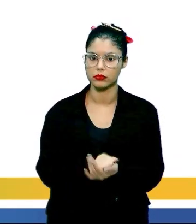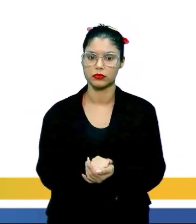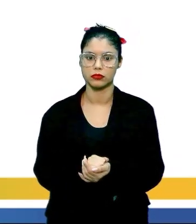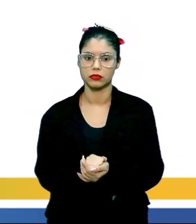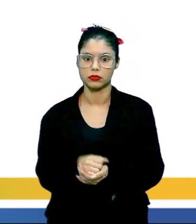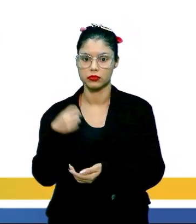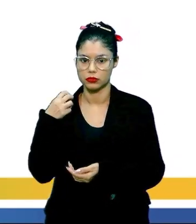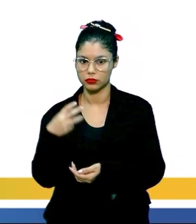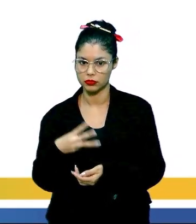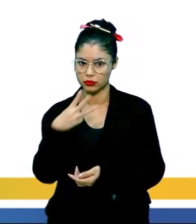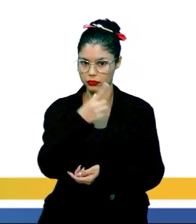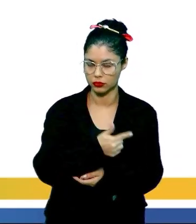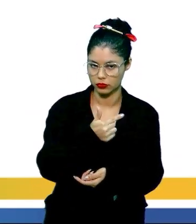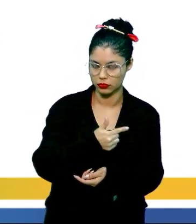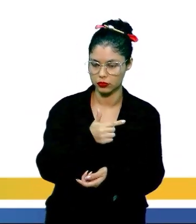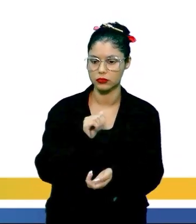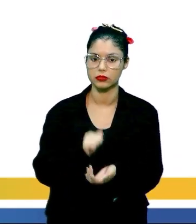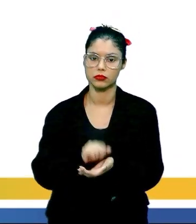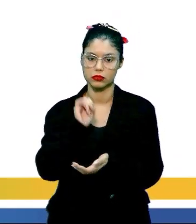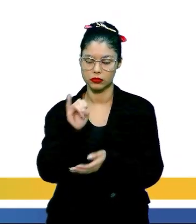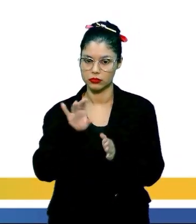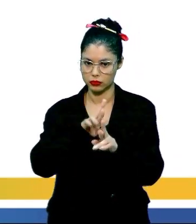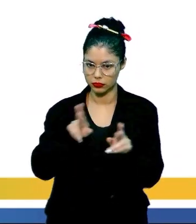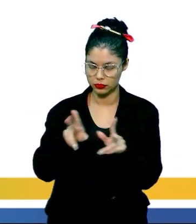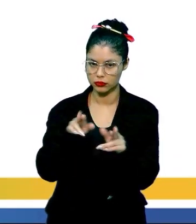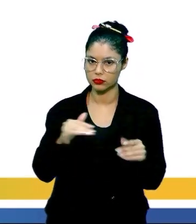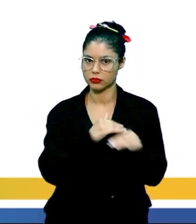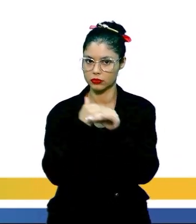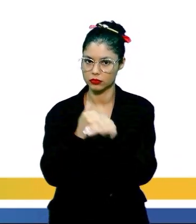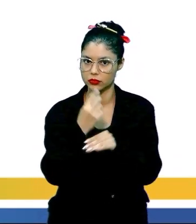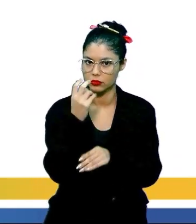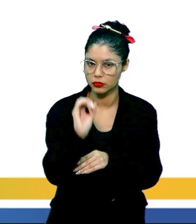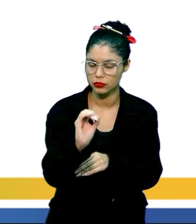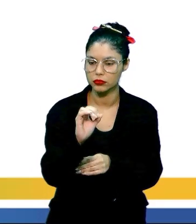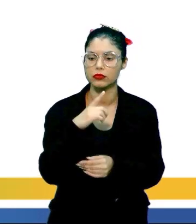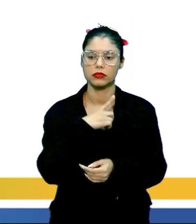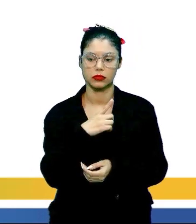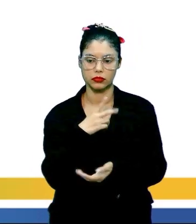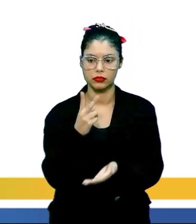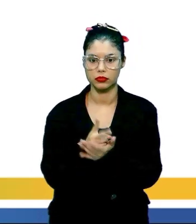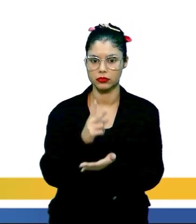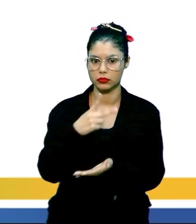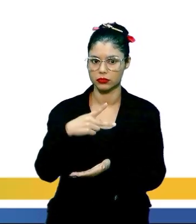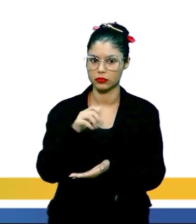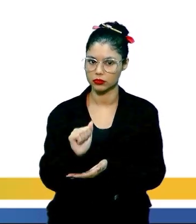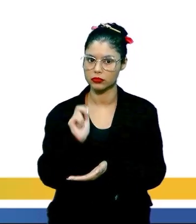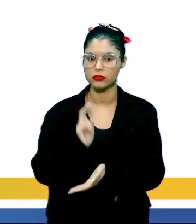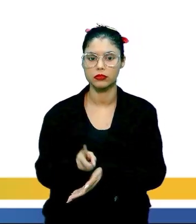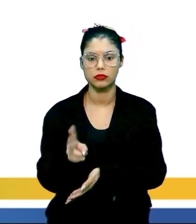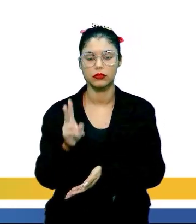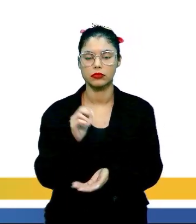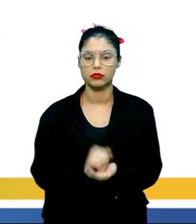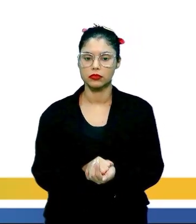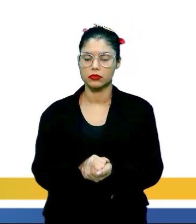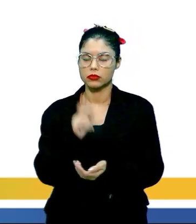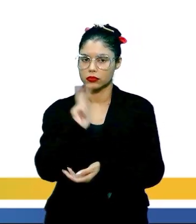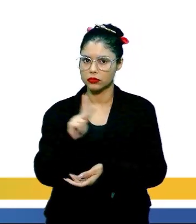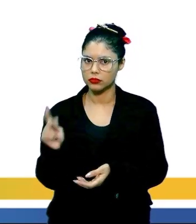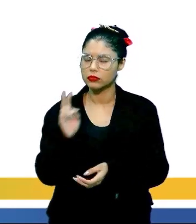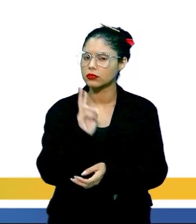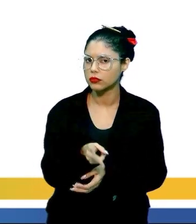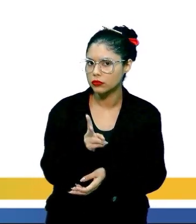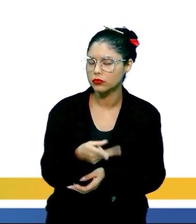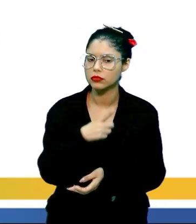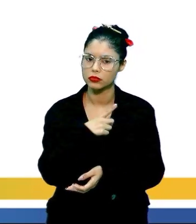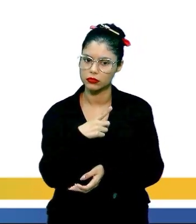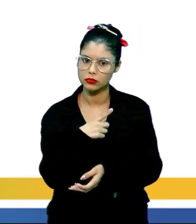Pega o terceiro termo menos o segundo. Se essa diferença for igual a zero, nós temos então uma PA constante. Então, peraí, professor, toda